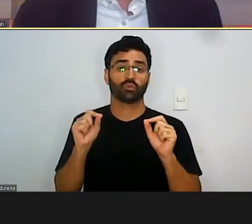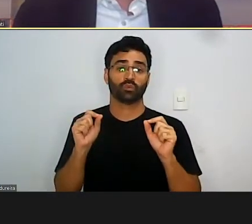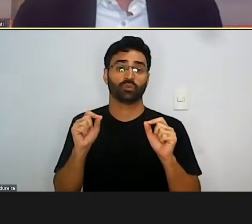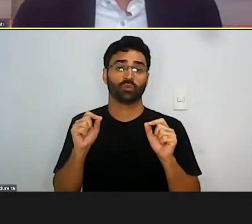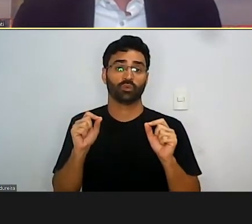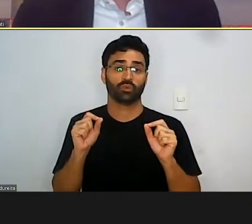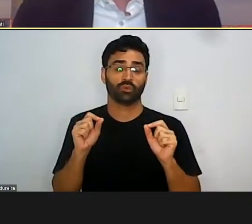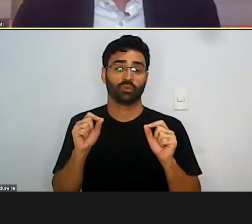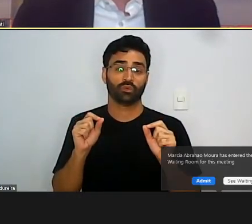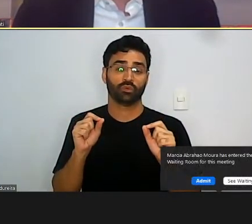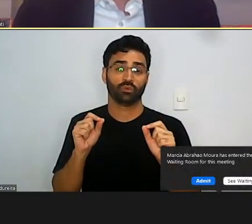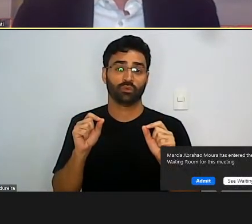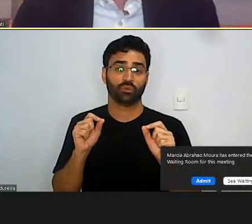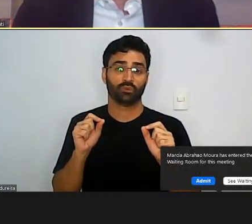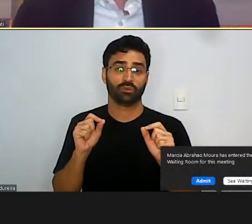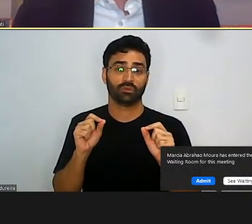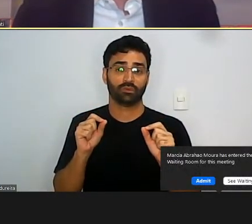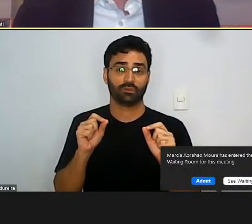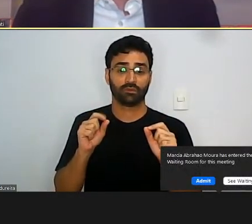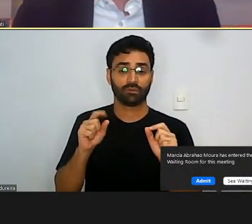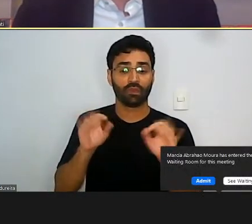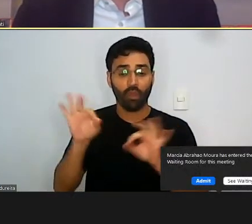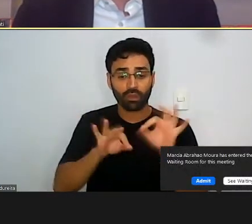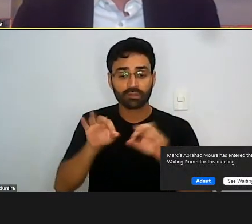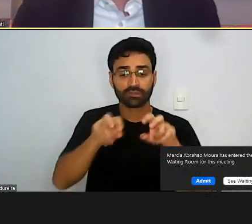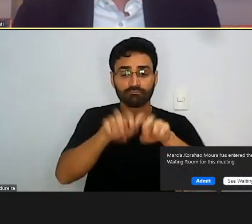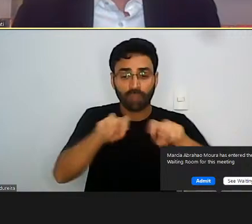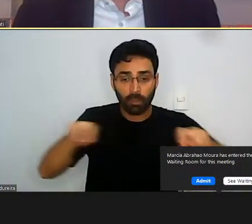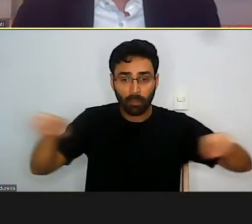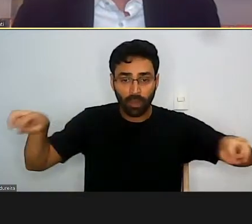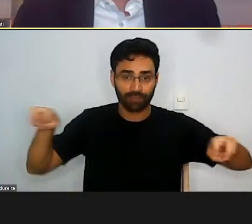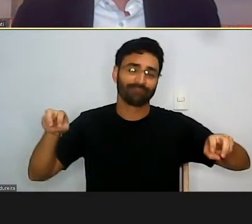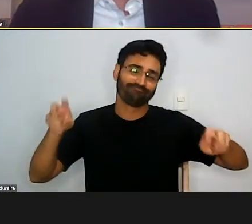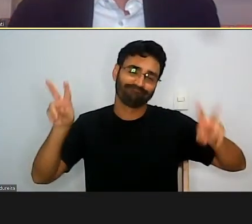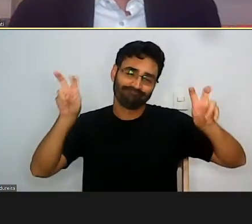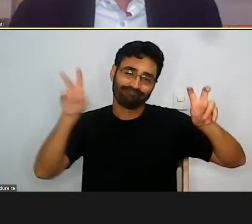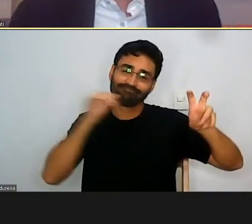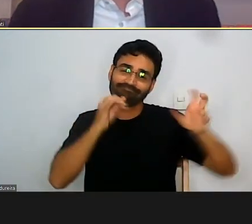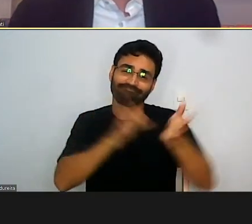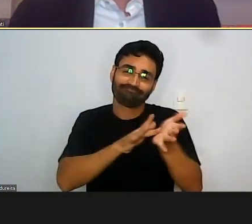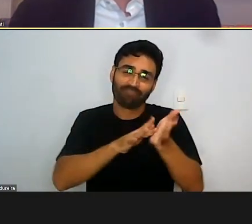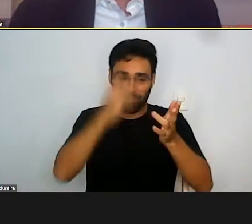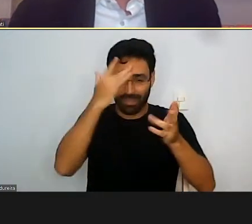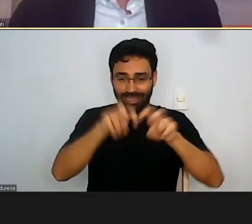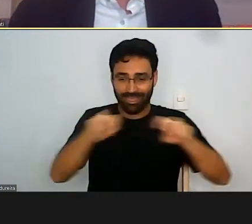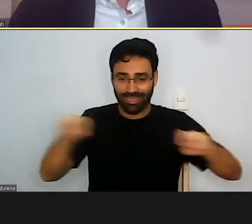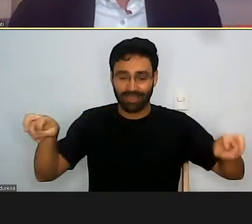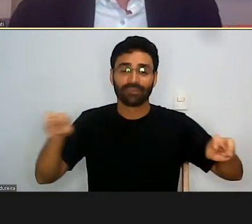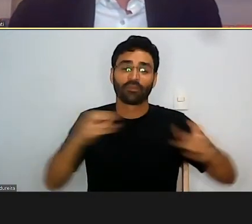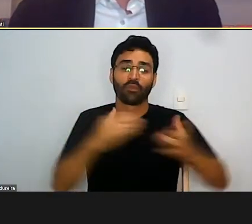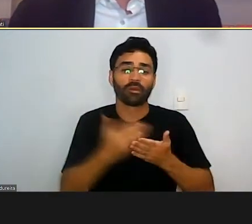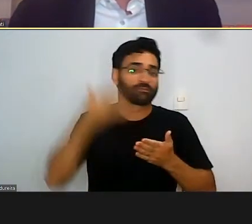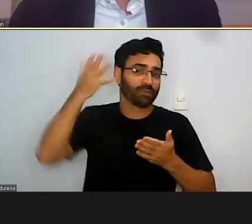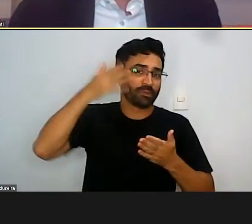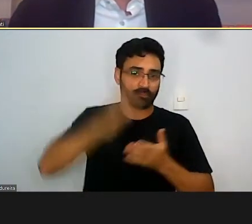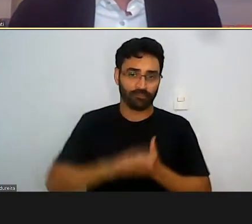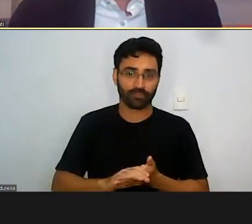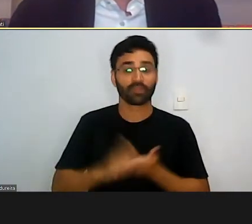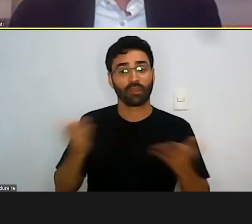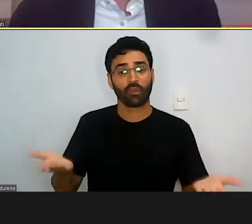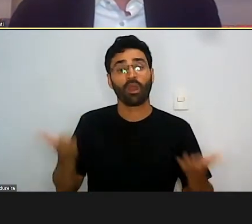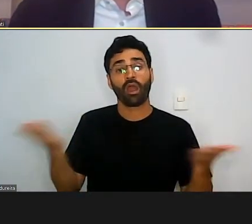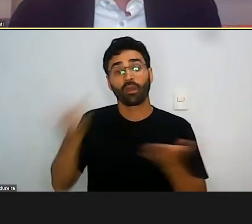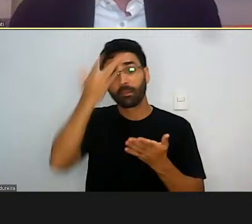do estabelecimento da mesa para a outorga do título de doutor honoris causa. Então, eu passo aqui a palavra ao pessoal do cerimonial